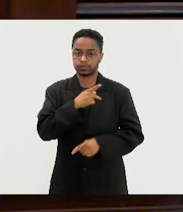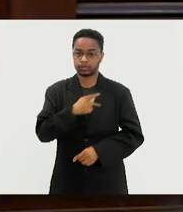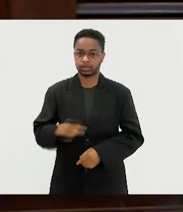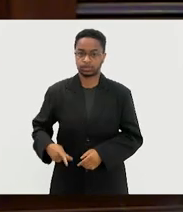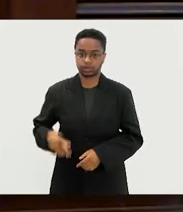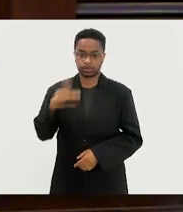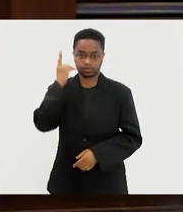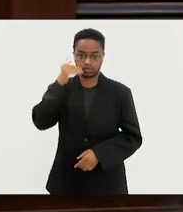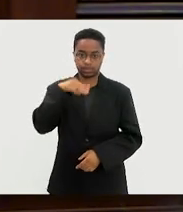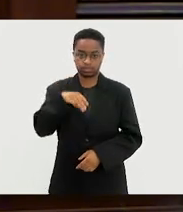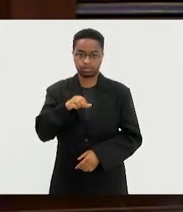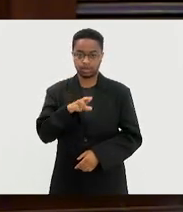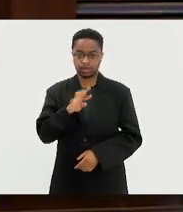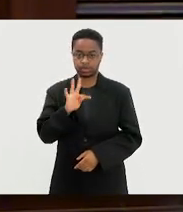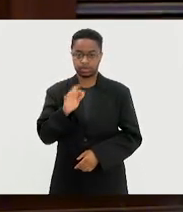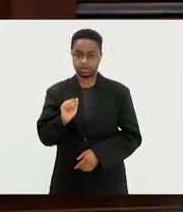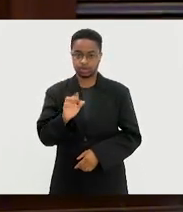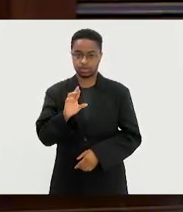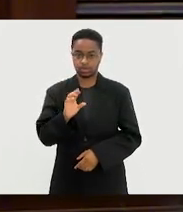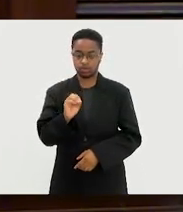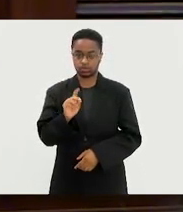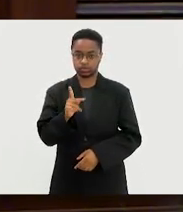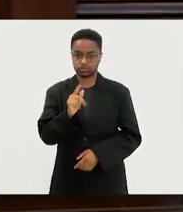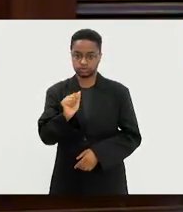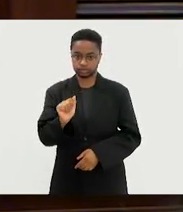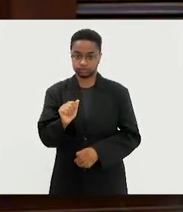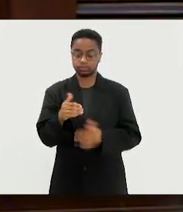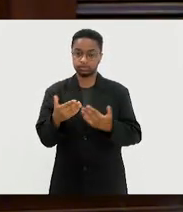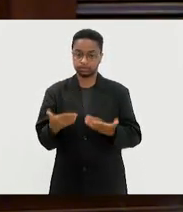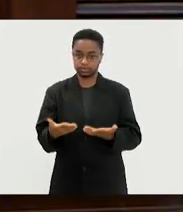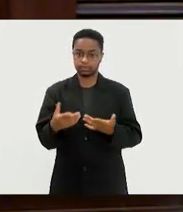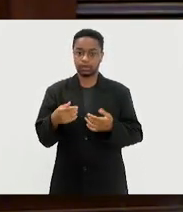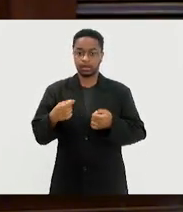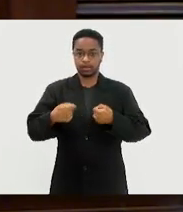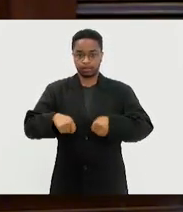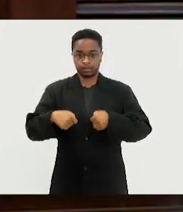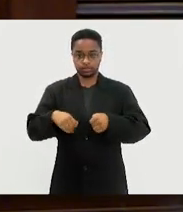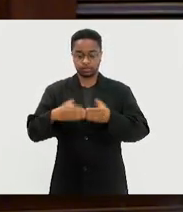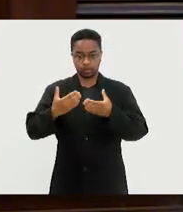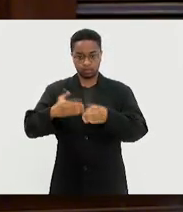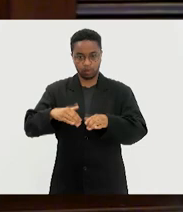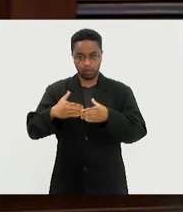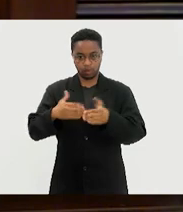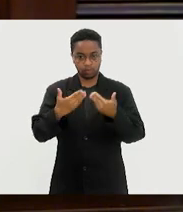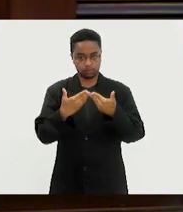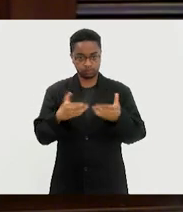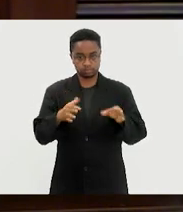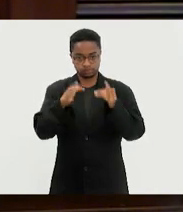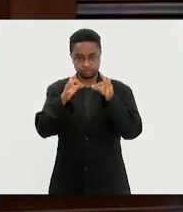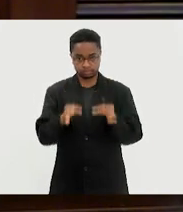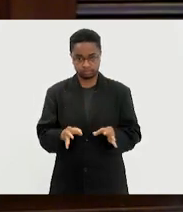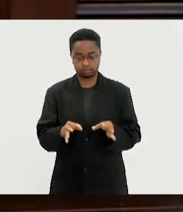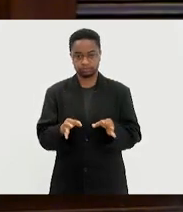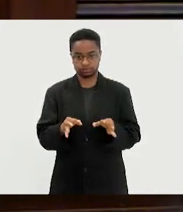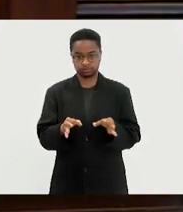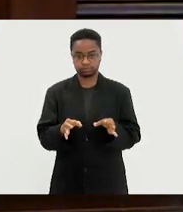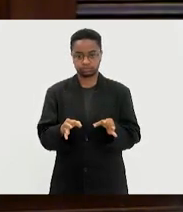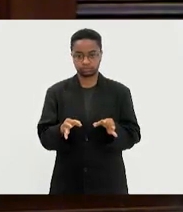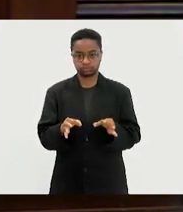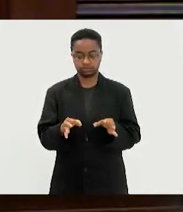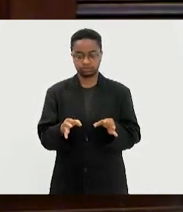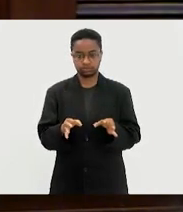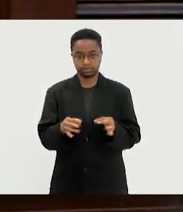Marta Rocha. E a demanda por concurso público, justa e correta, é